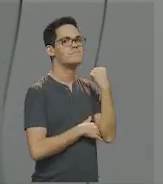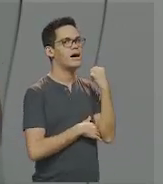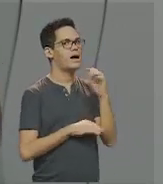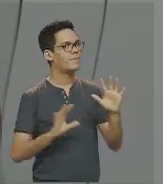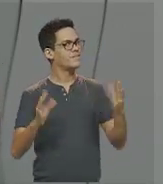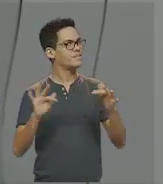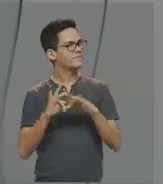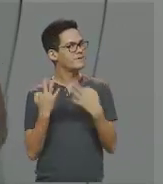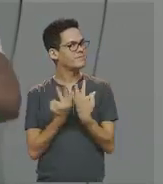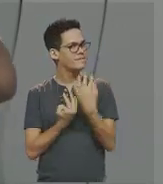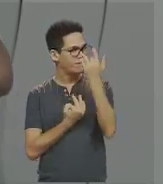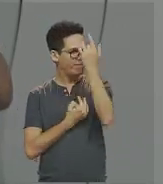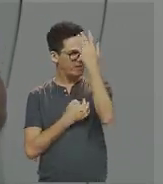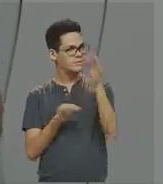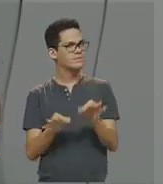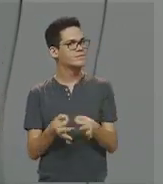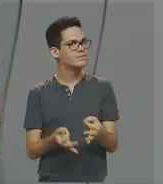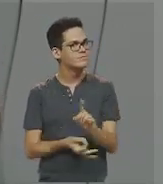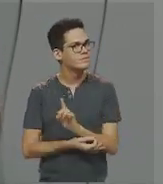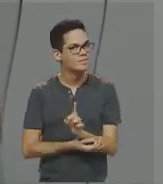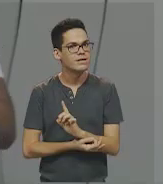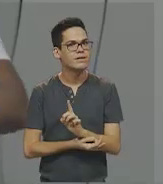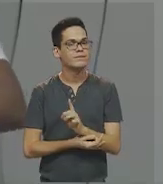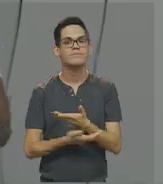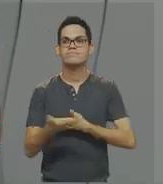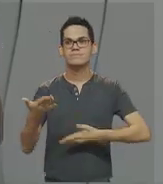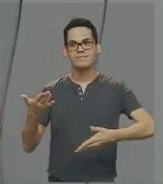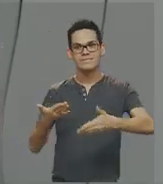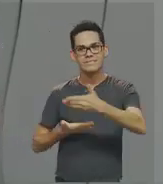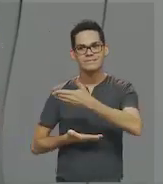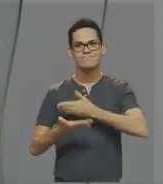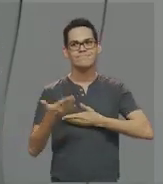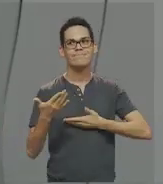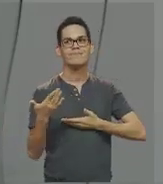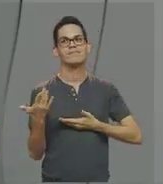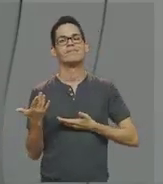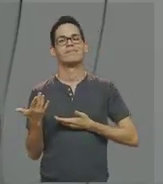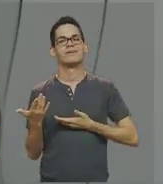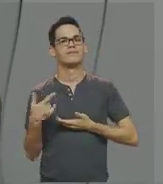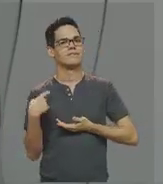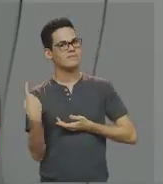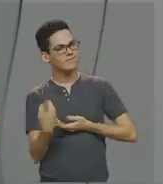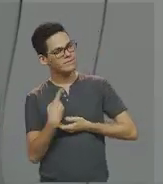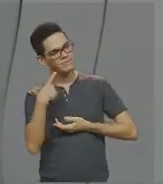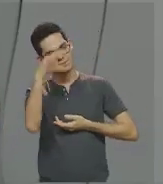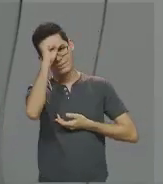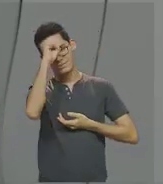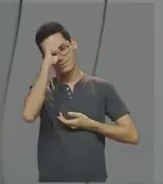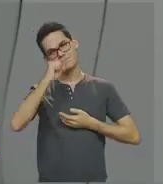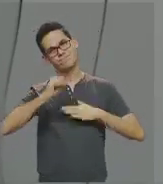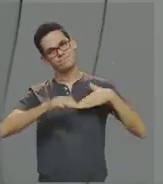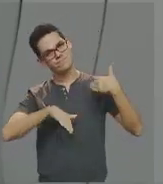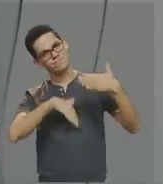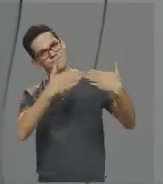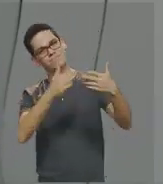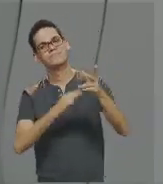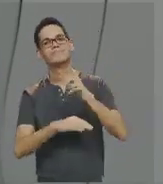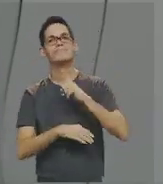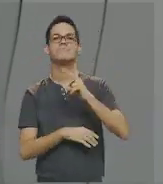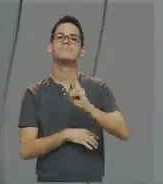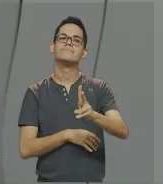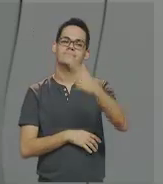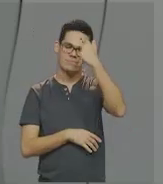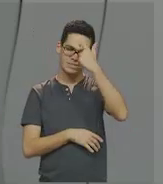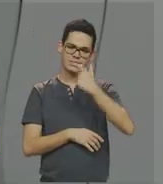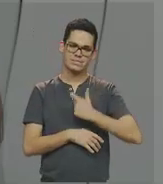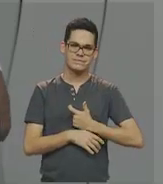isso dentro da escola, ela pode ser compartilhada, complexificada, para que você se torne cada vez mais um